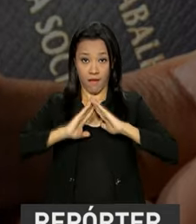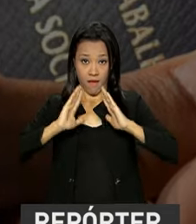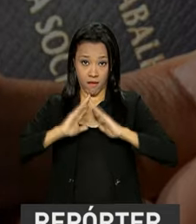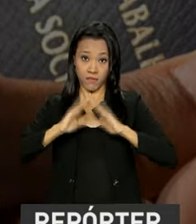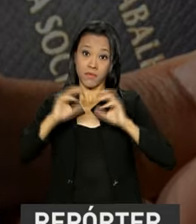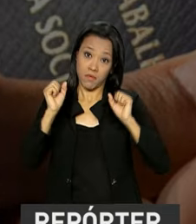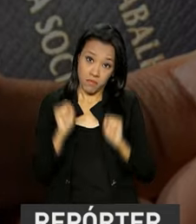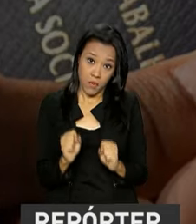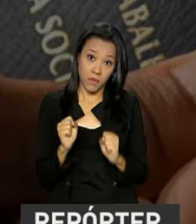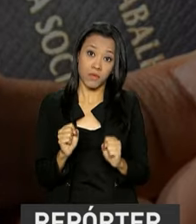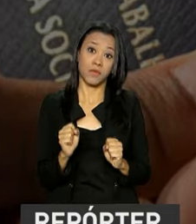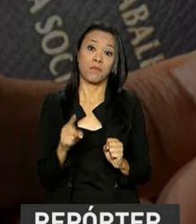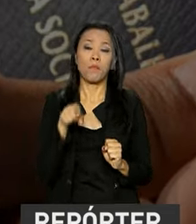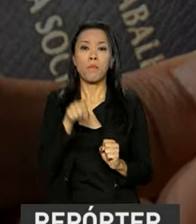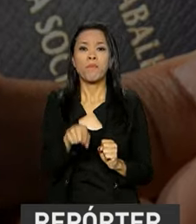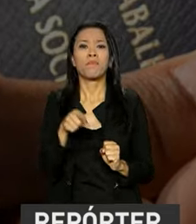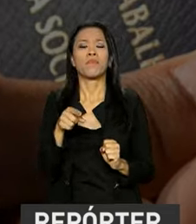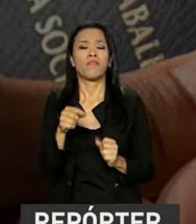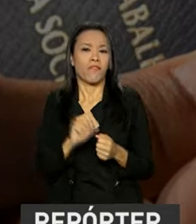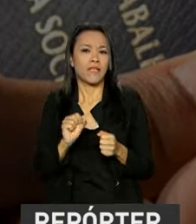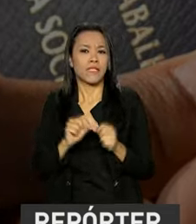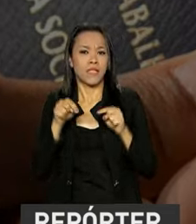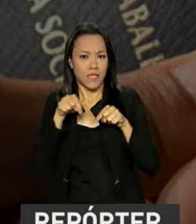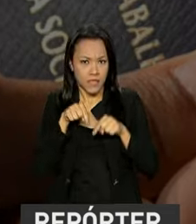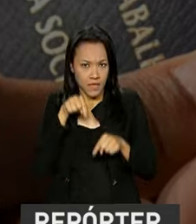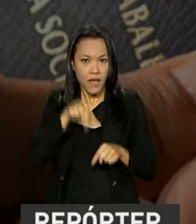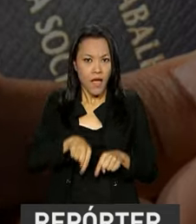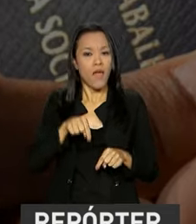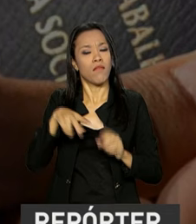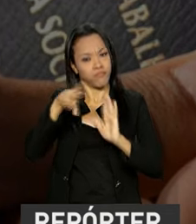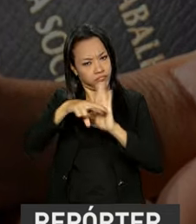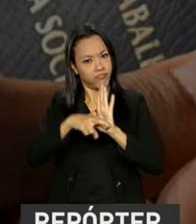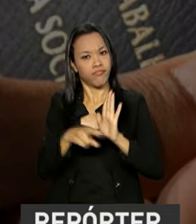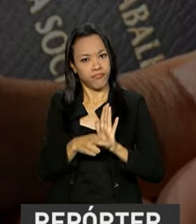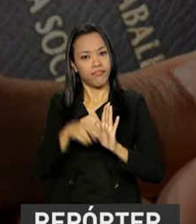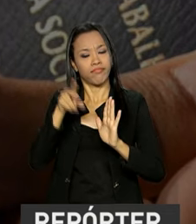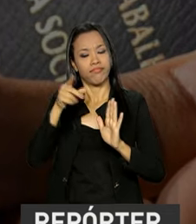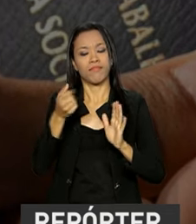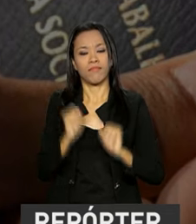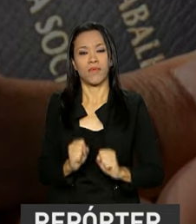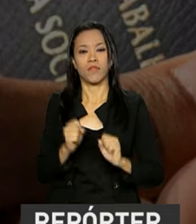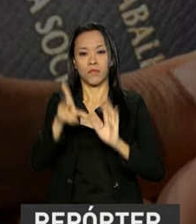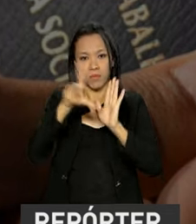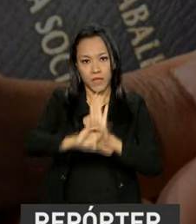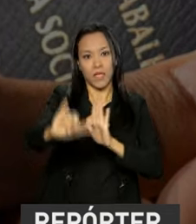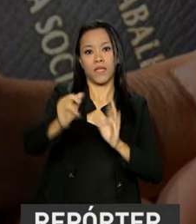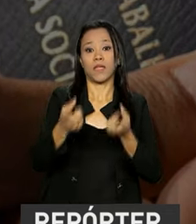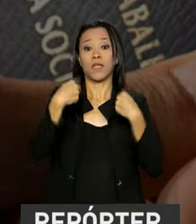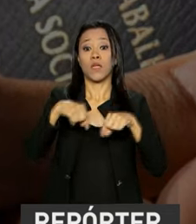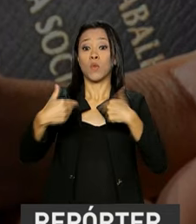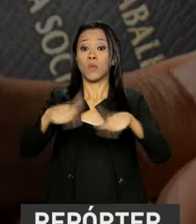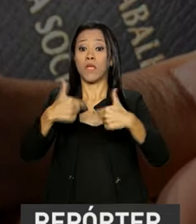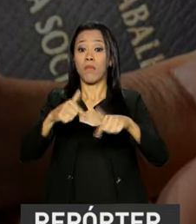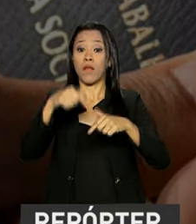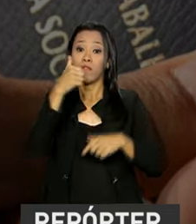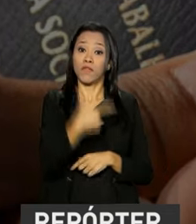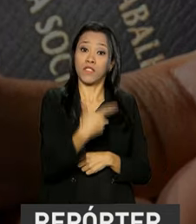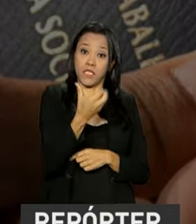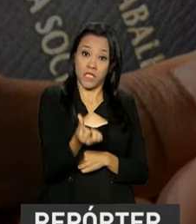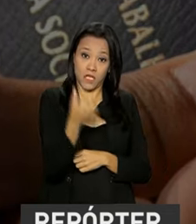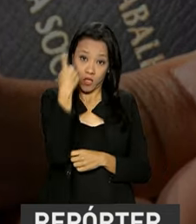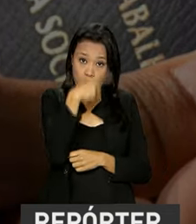atividades de forma remota no lar passa a ser regulamentado o trabalho parcial passa de 26 horas